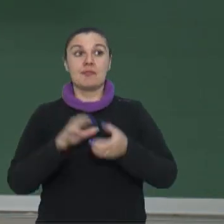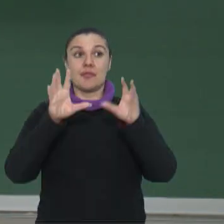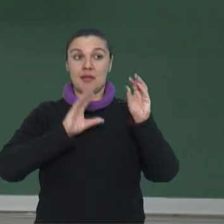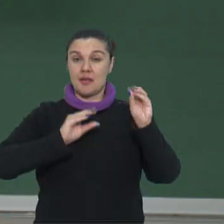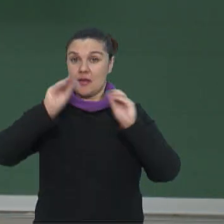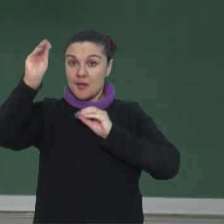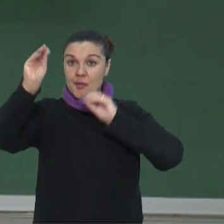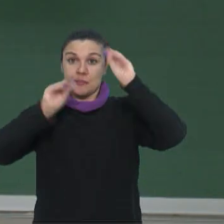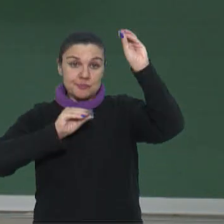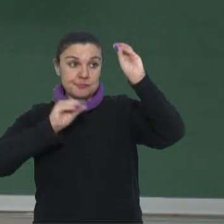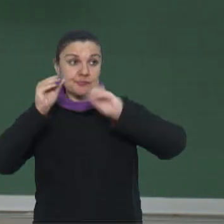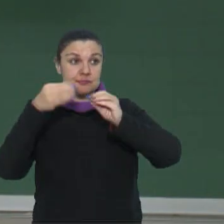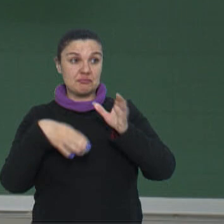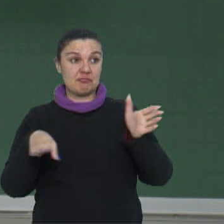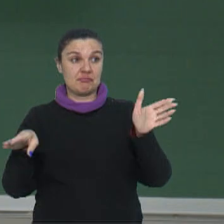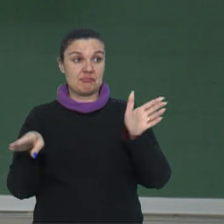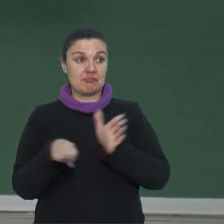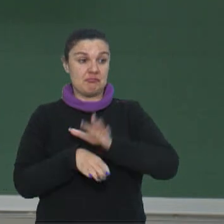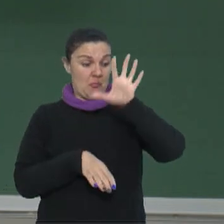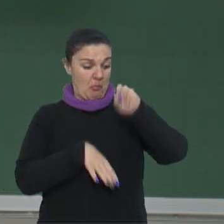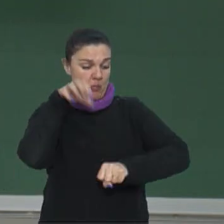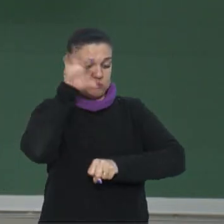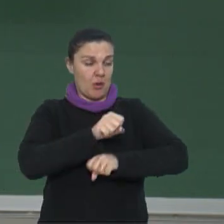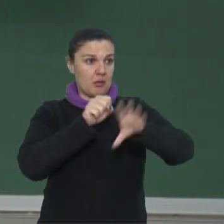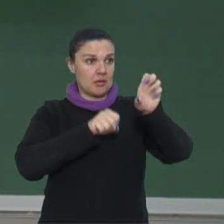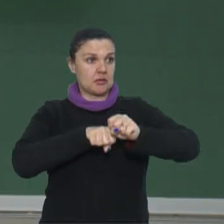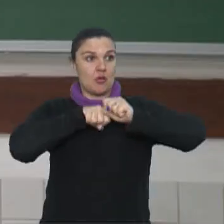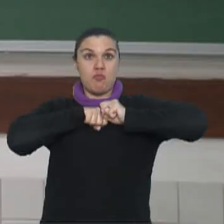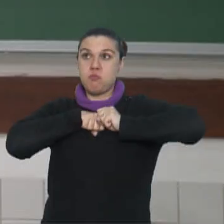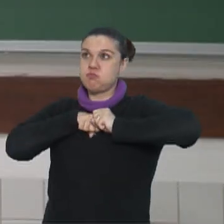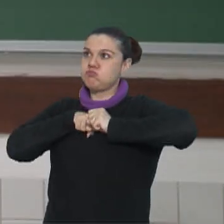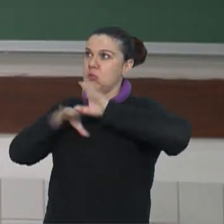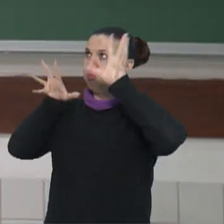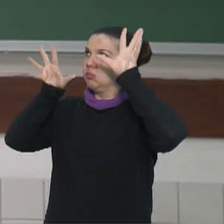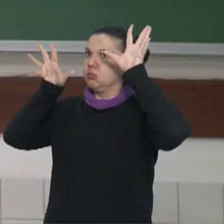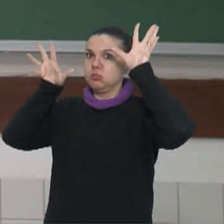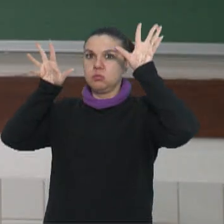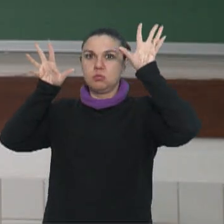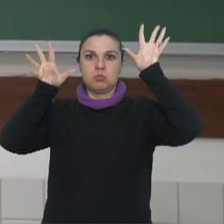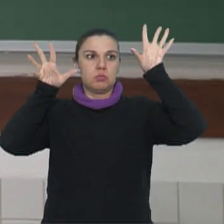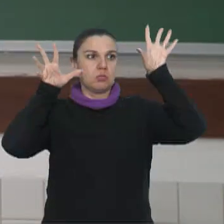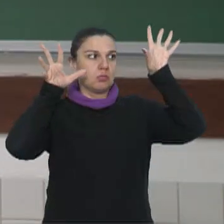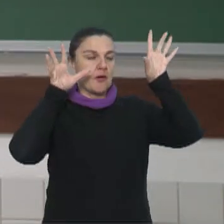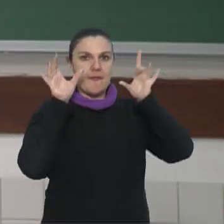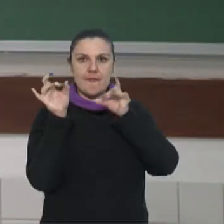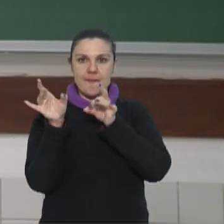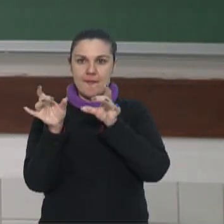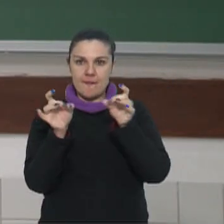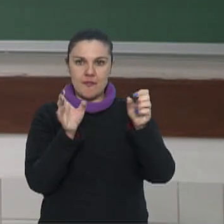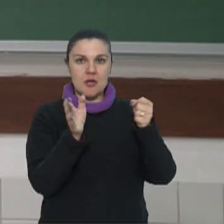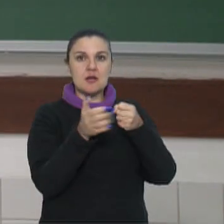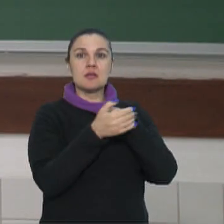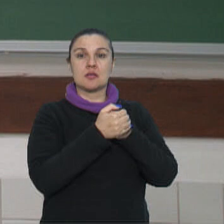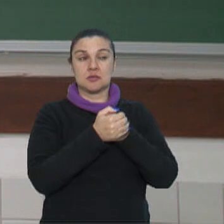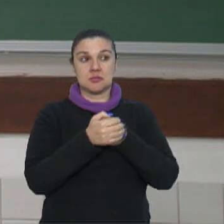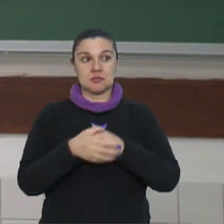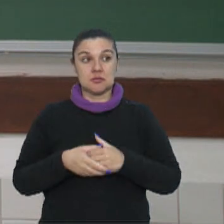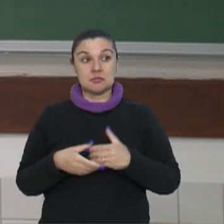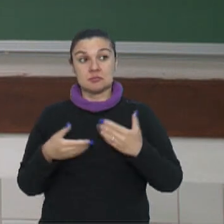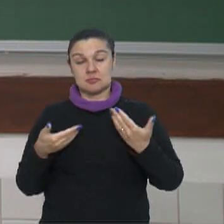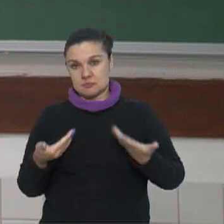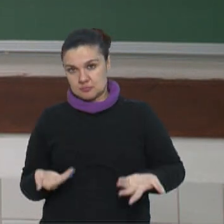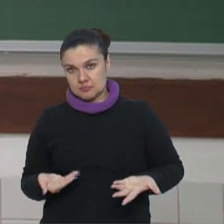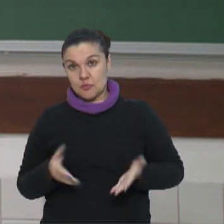Colonização, né, meu amigo? Chega aqui, os caras detonam com tudo, e vai. Mercado negro, né, também, né?